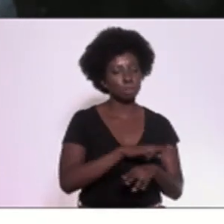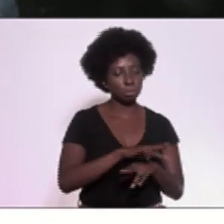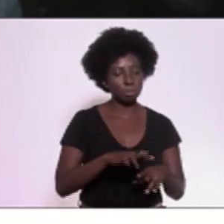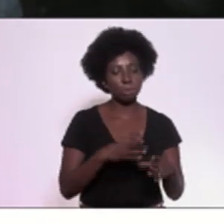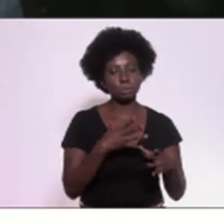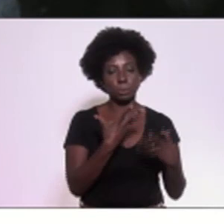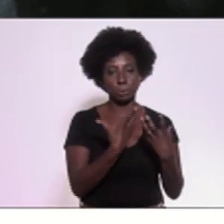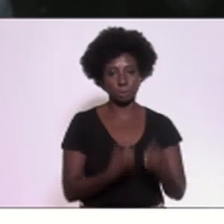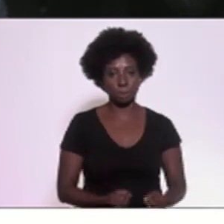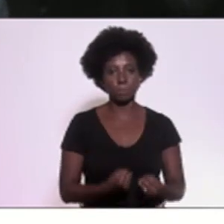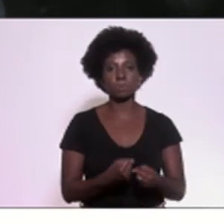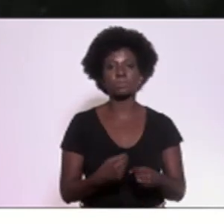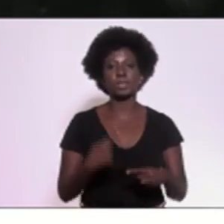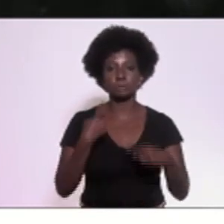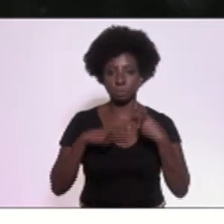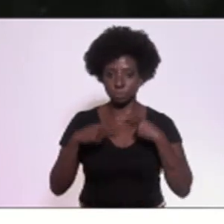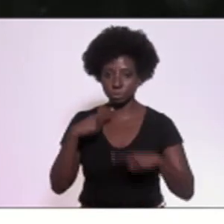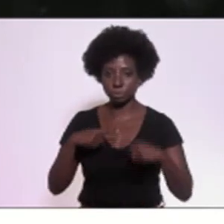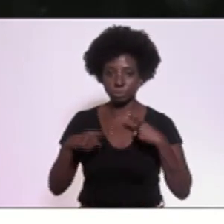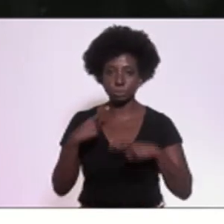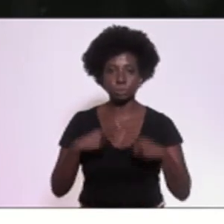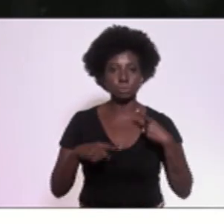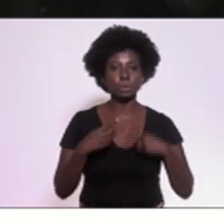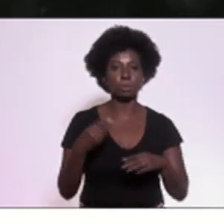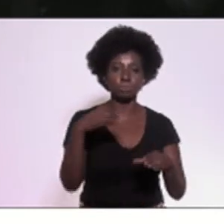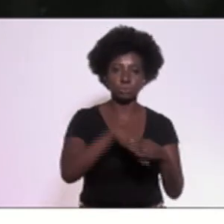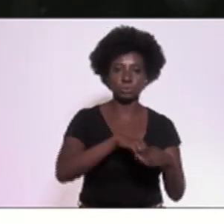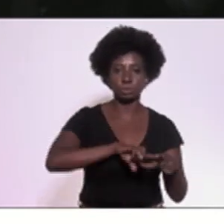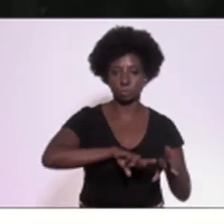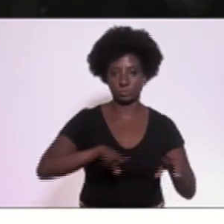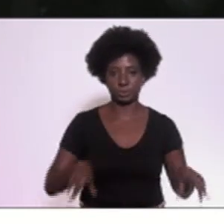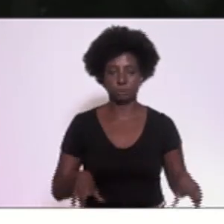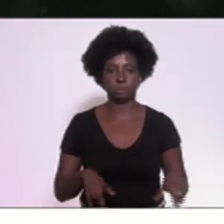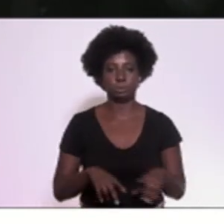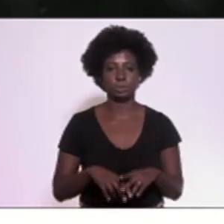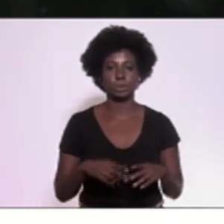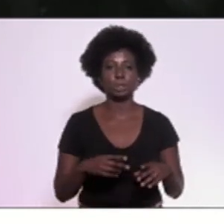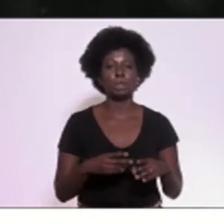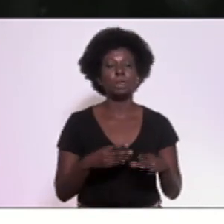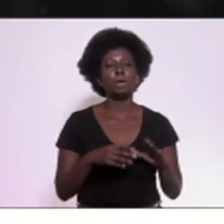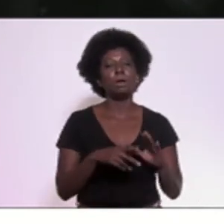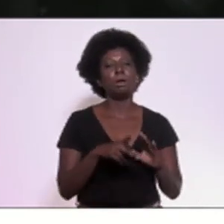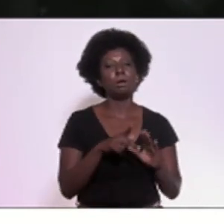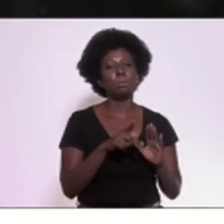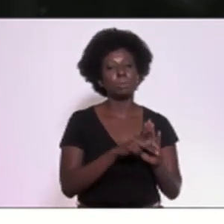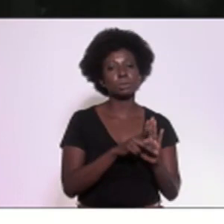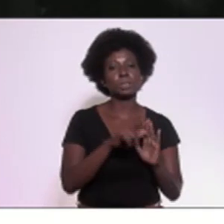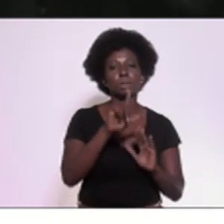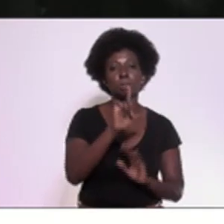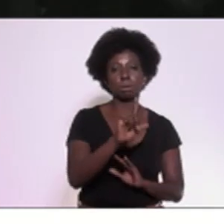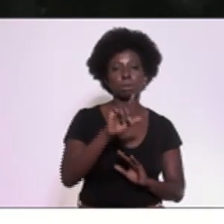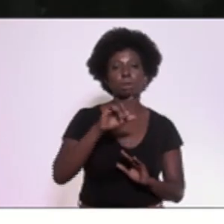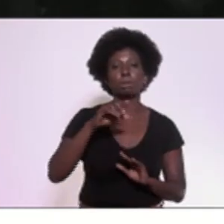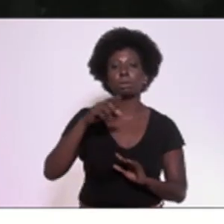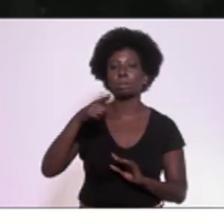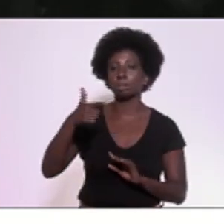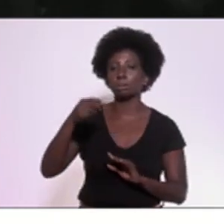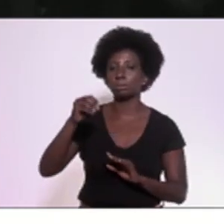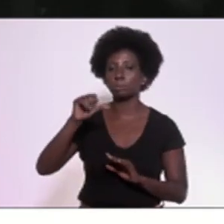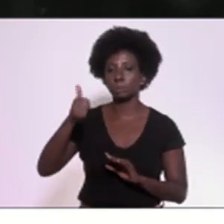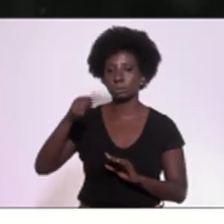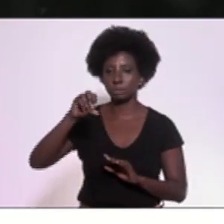redação do vencido para a segunda discussão com voto contrário do novo. Projeto de lei 926/2019, de autoria do deputado Valdeir Carneiro, que altera a